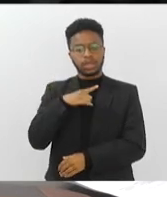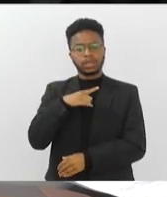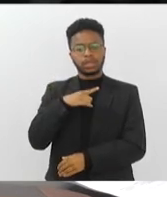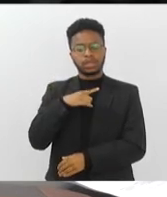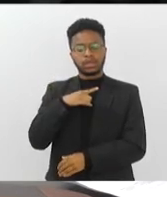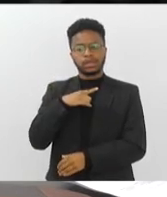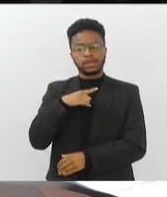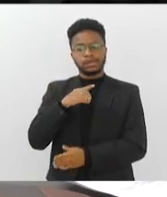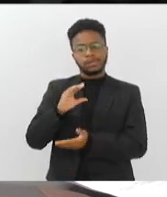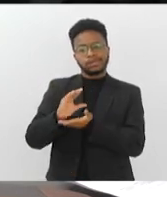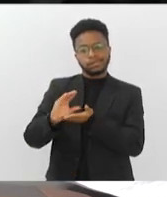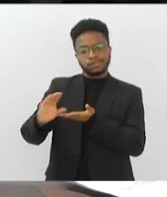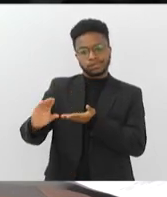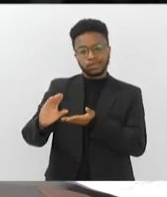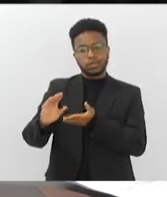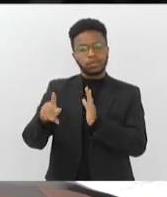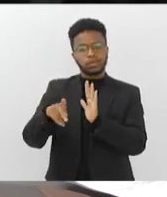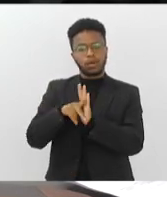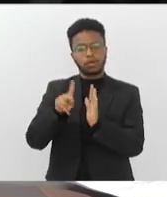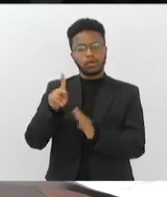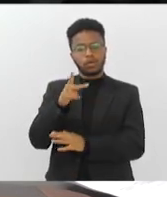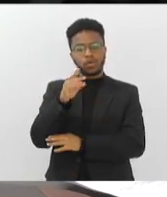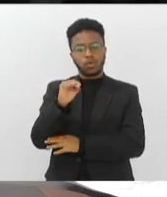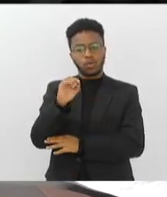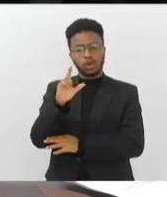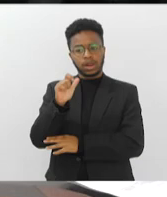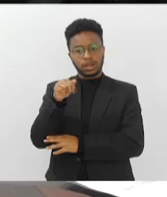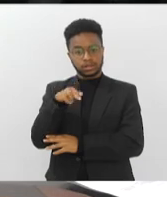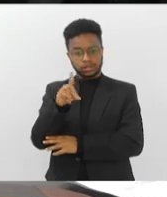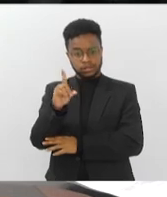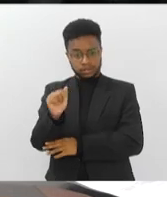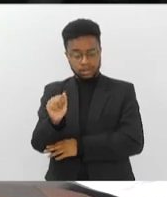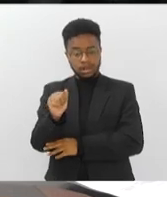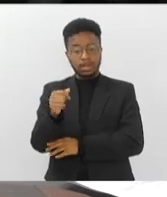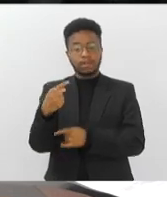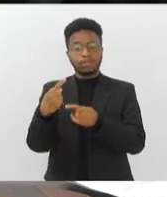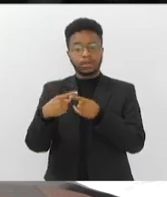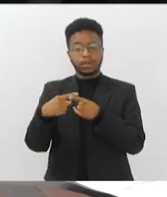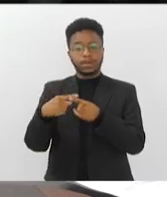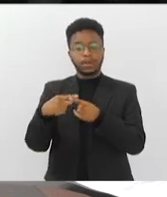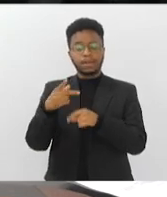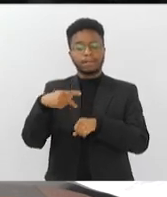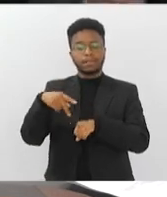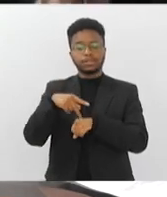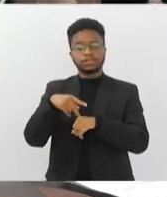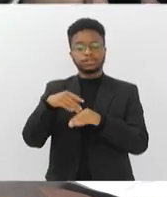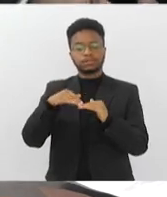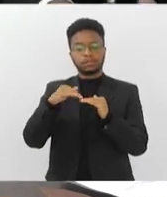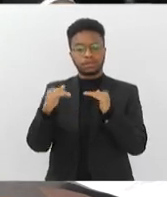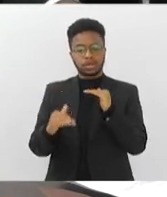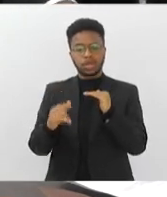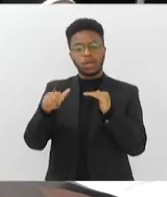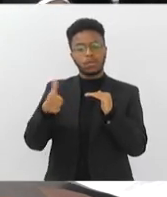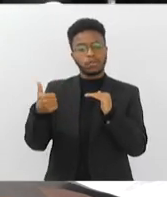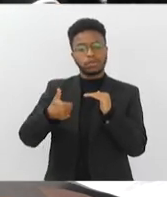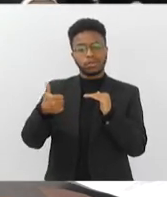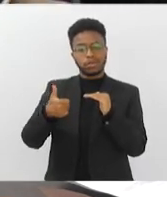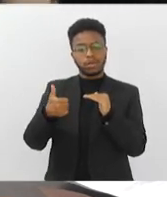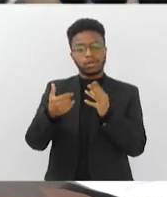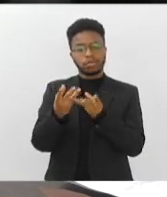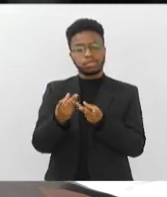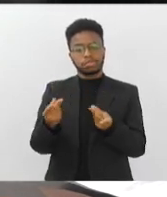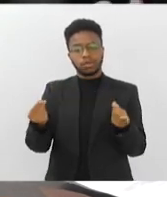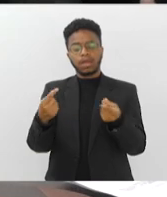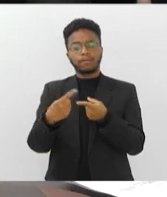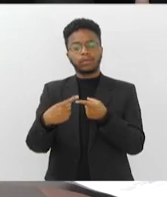diga-se de passagem, chamado Países Baixos, são os primeiros que vão submergir, né? Porque estava captando